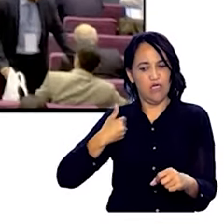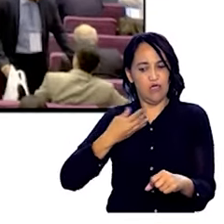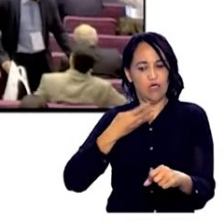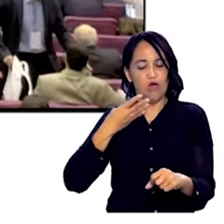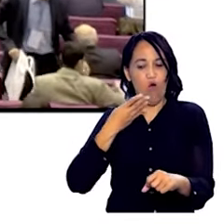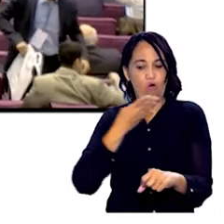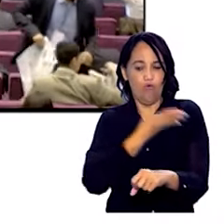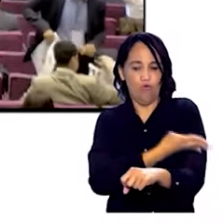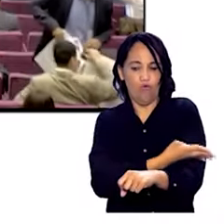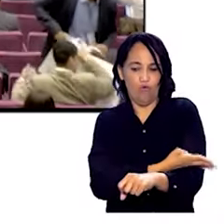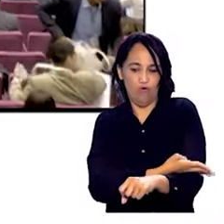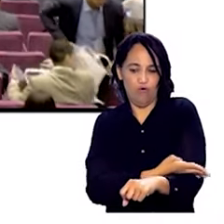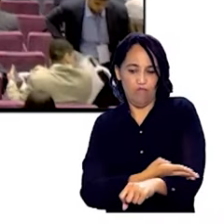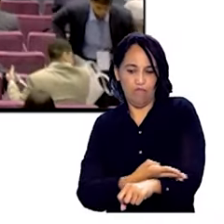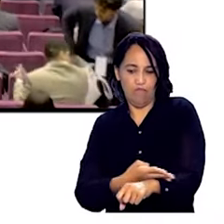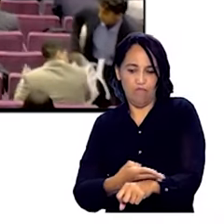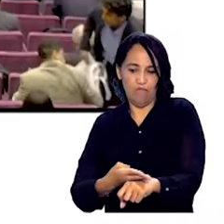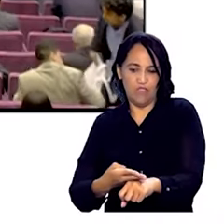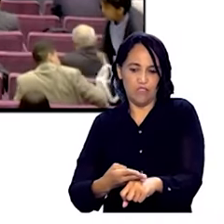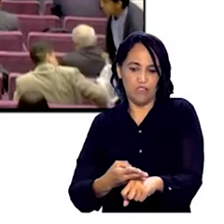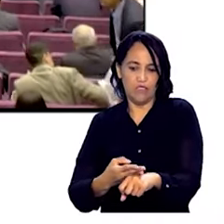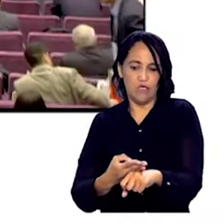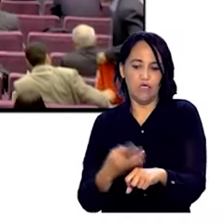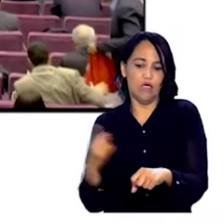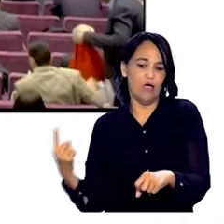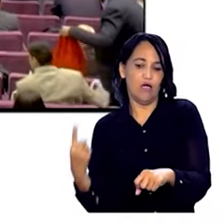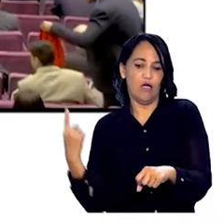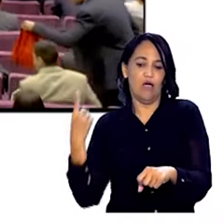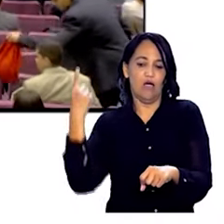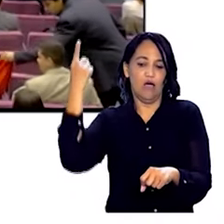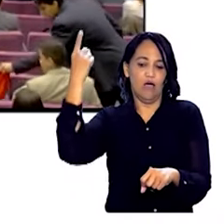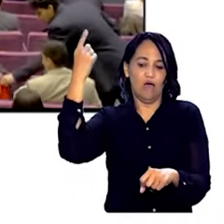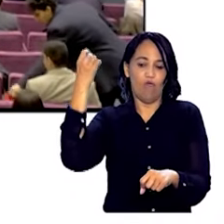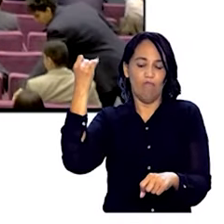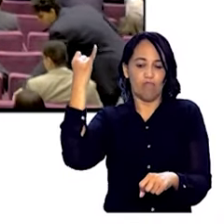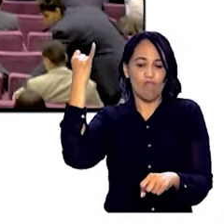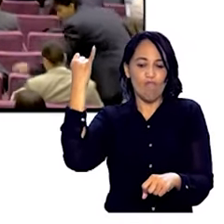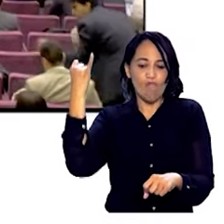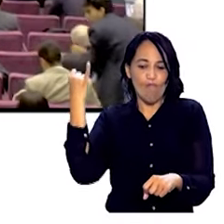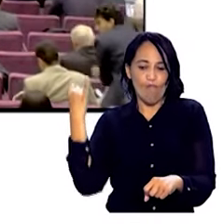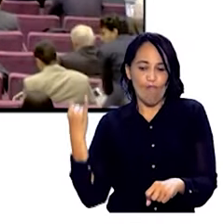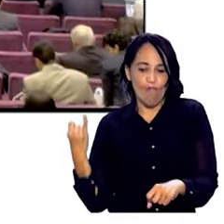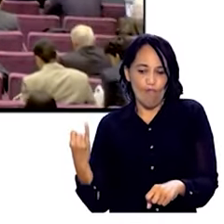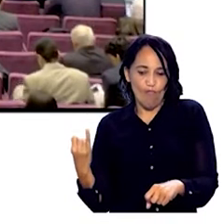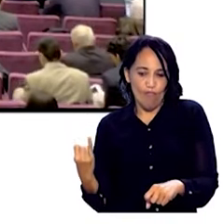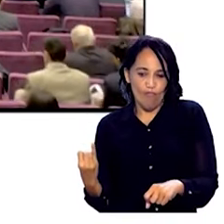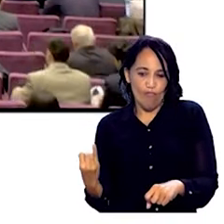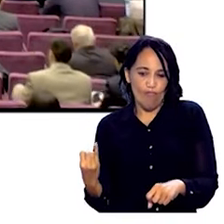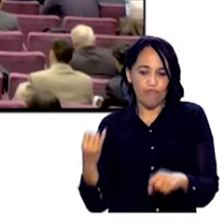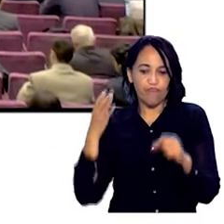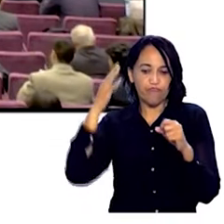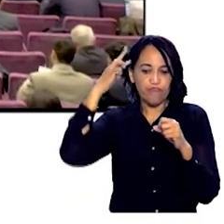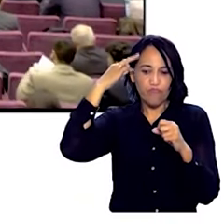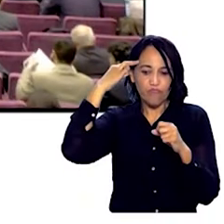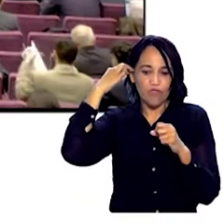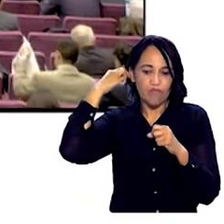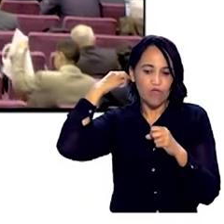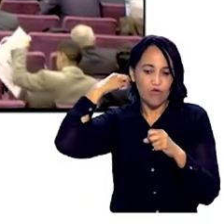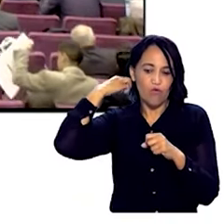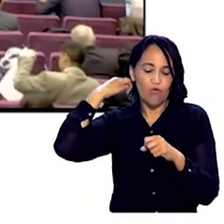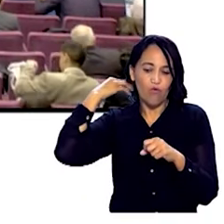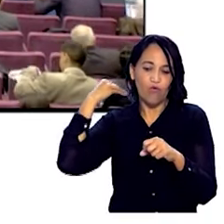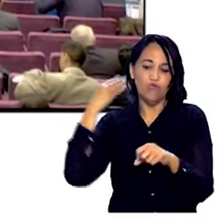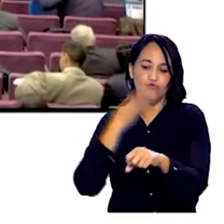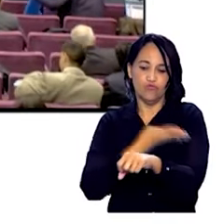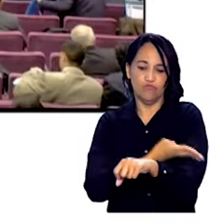m 70 magro cabelos curtos grisalhos uso óculos